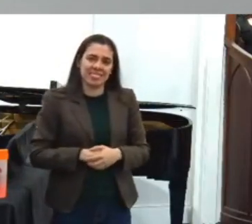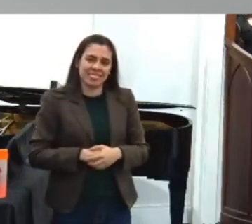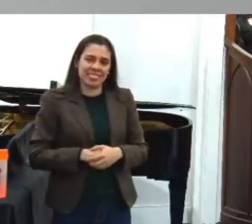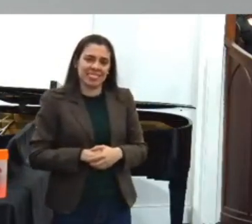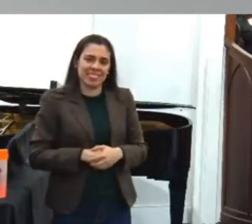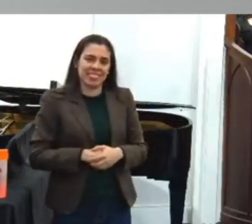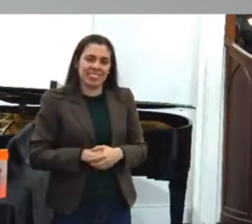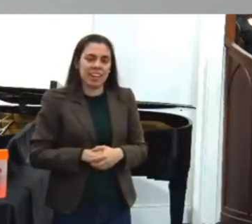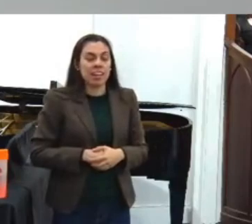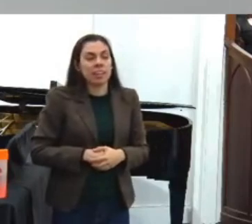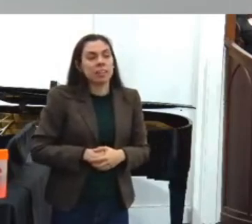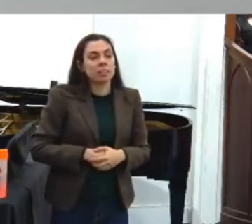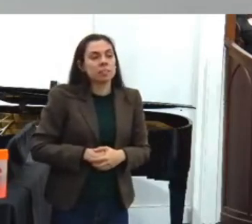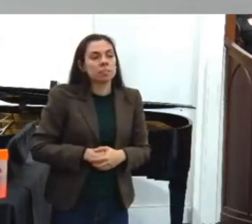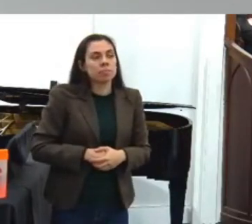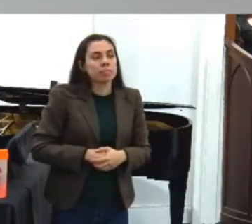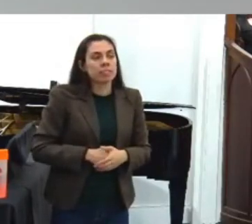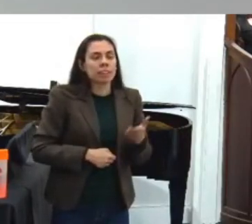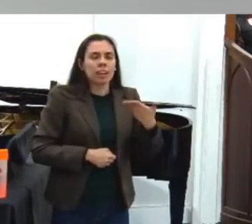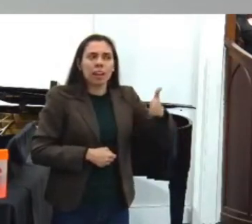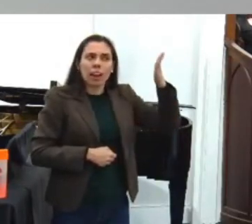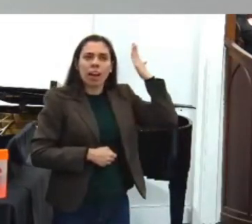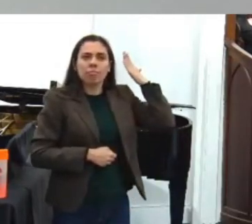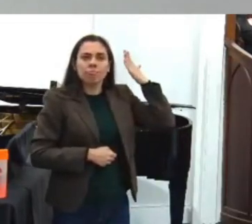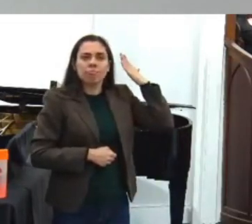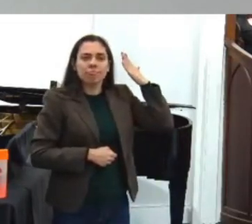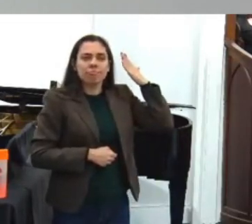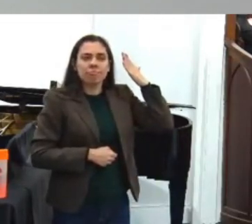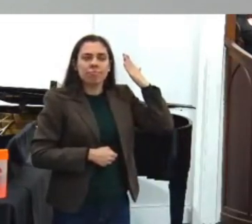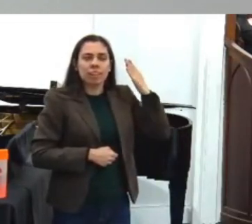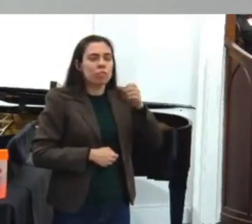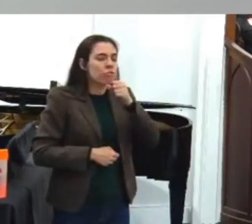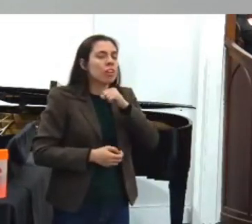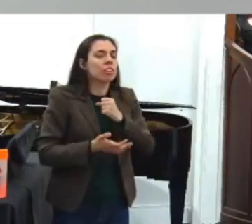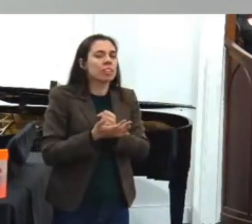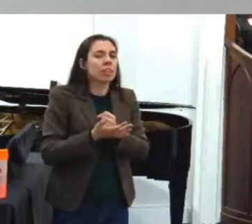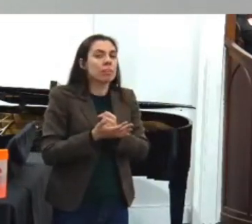diz em Oséias: quando Israel era menino eu o amei,